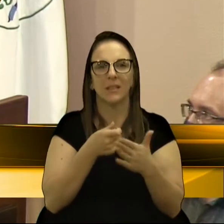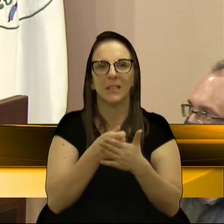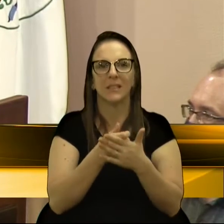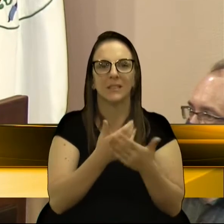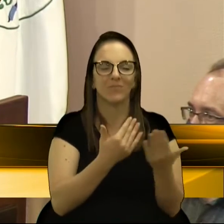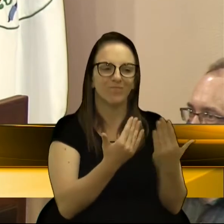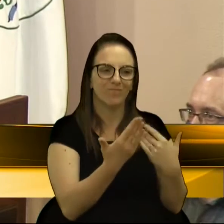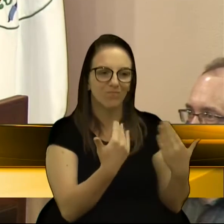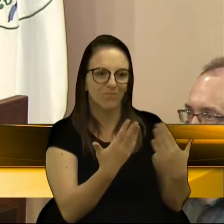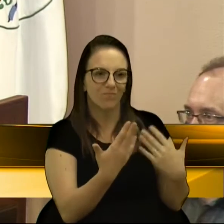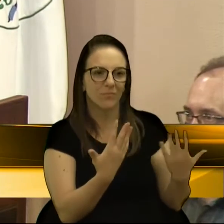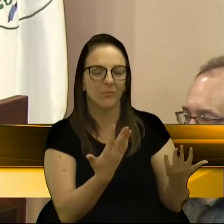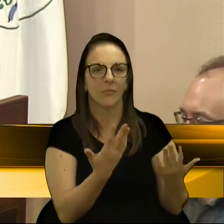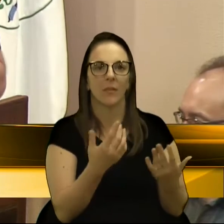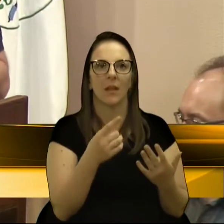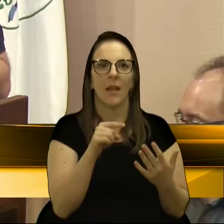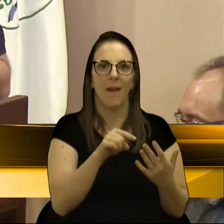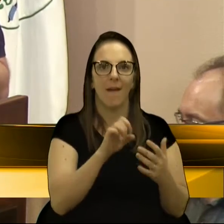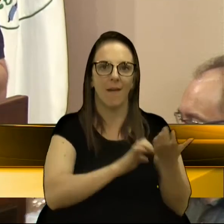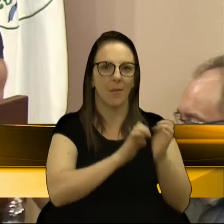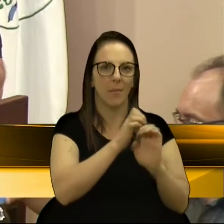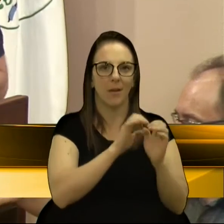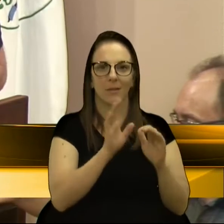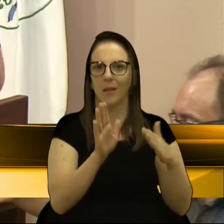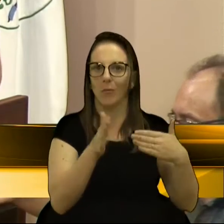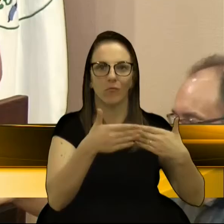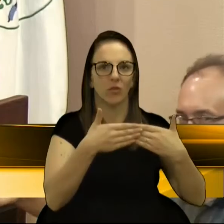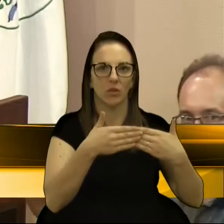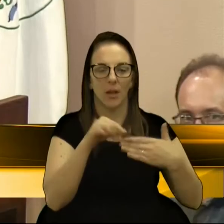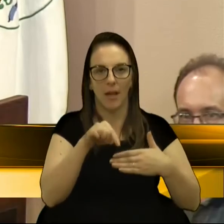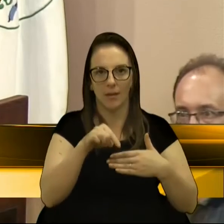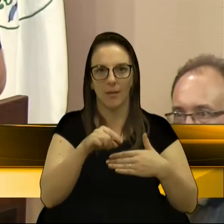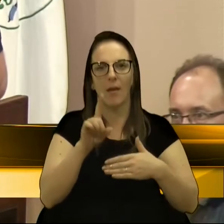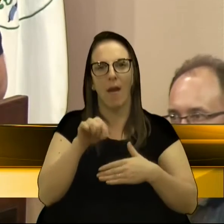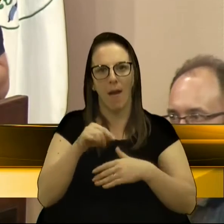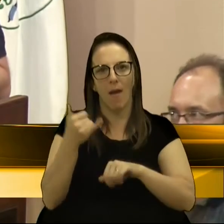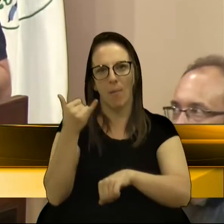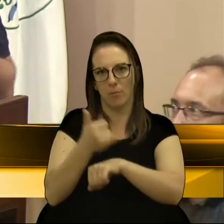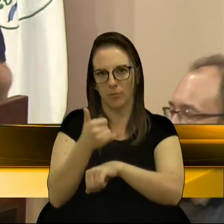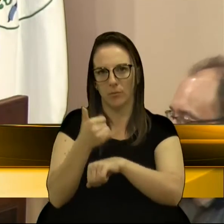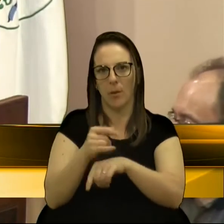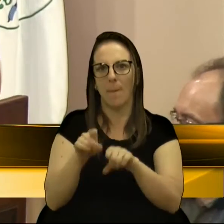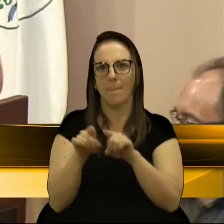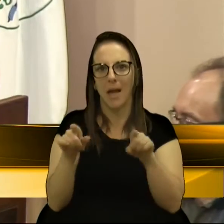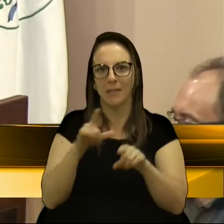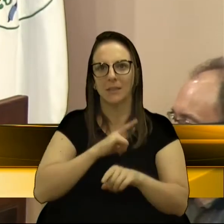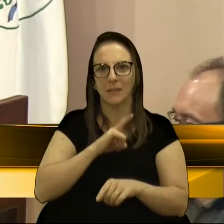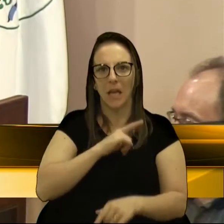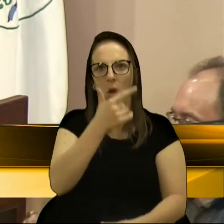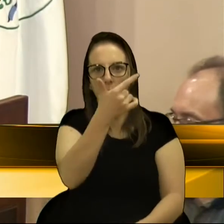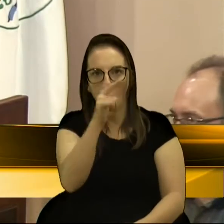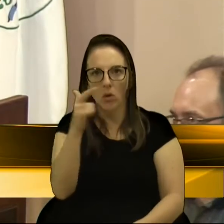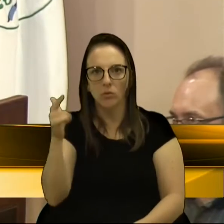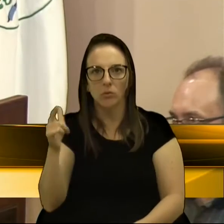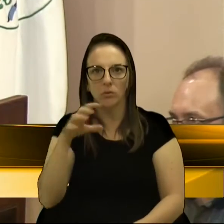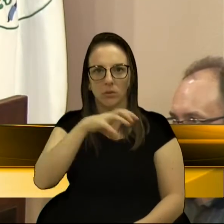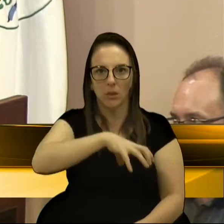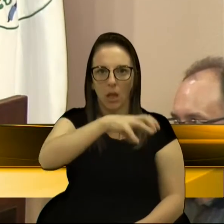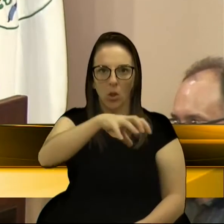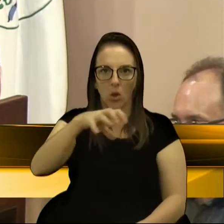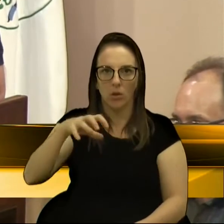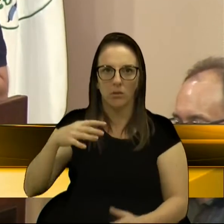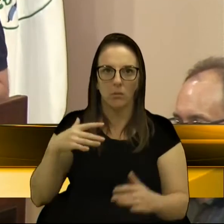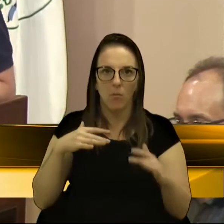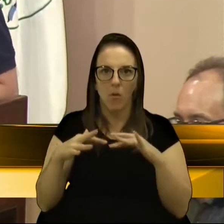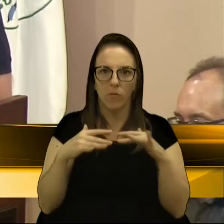não sejam fechadas. A gente, sim, é um polo metal mecânico, mas existem outros setores que movem a nossa sociedade. Imaginem vocês,